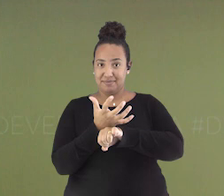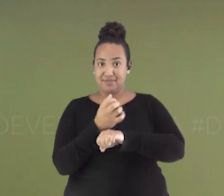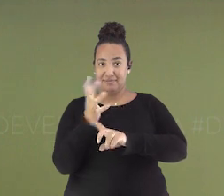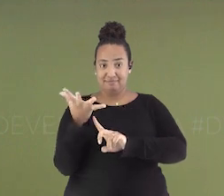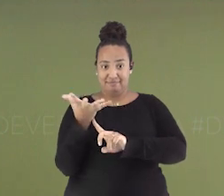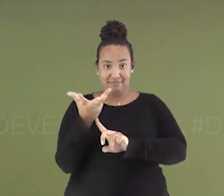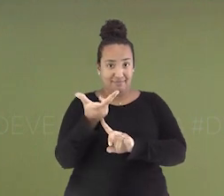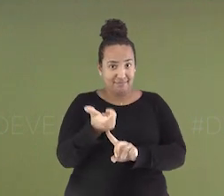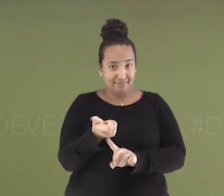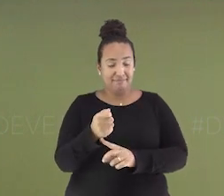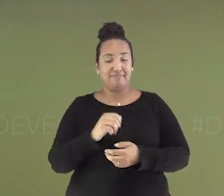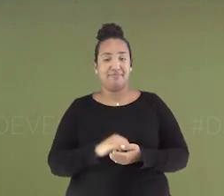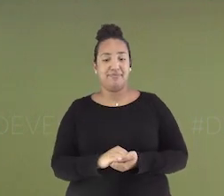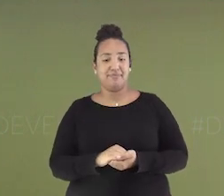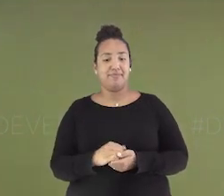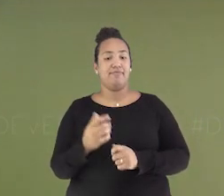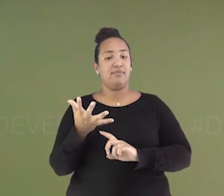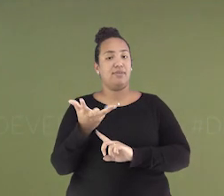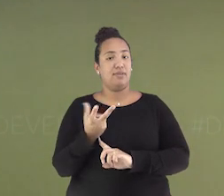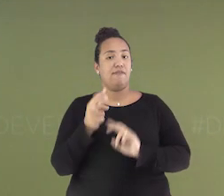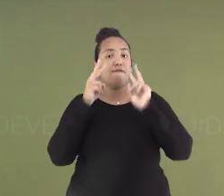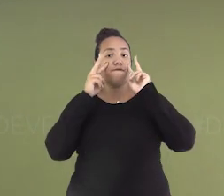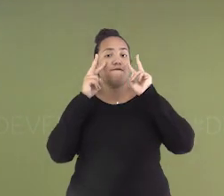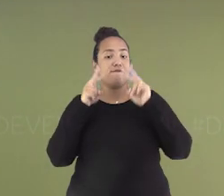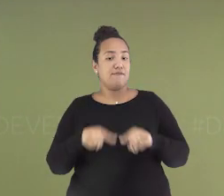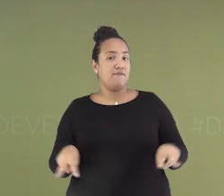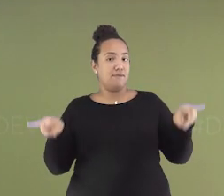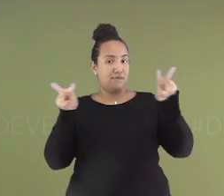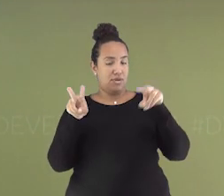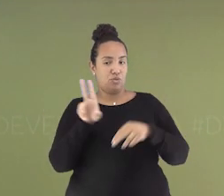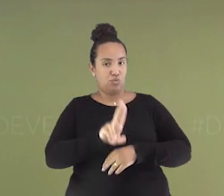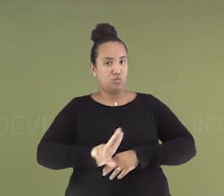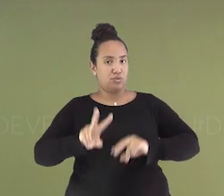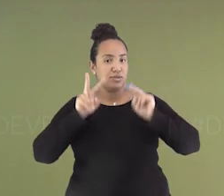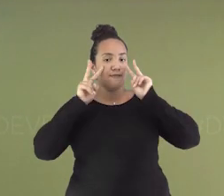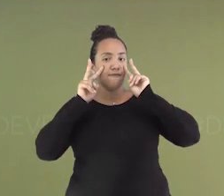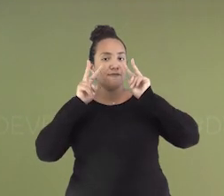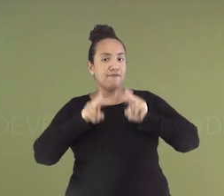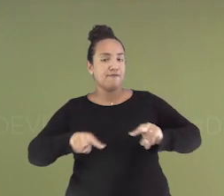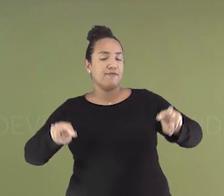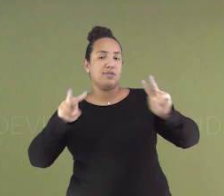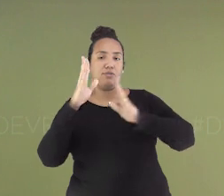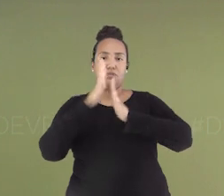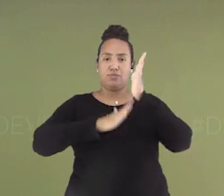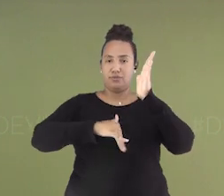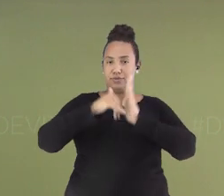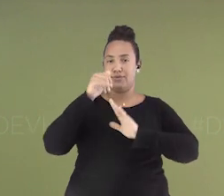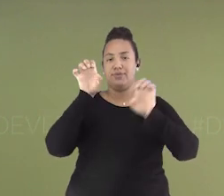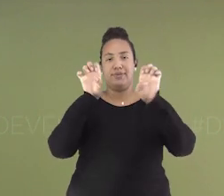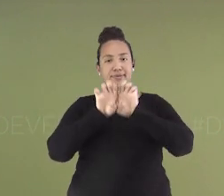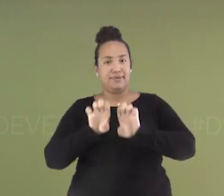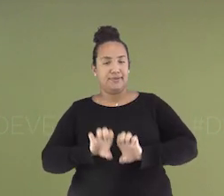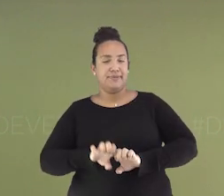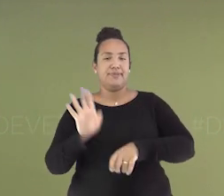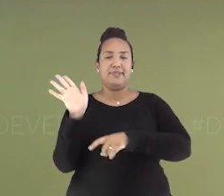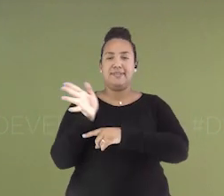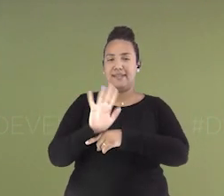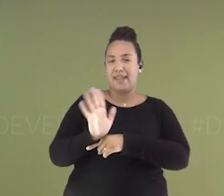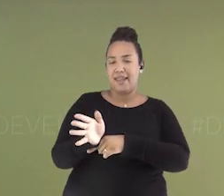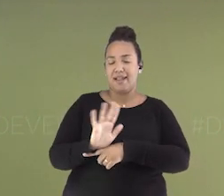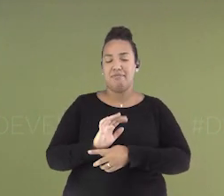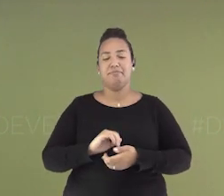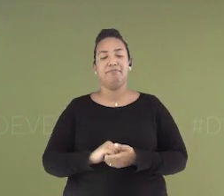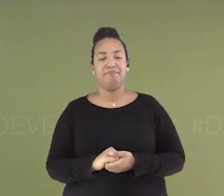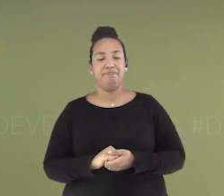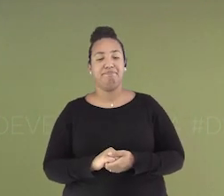artes? As artes visuais, que utilizamos a visão para apreciá-las, como pinturas, esculturas, cinema e